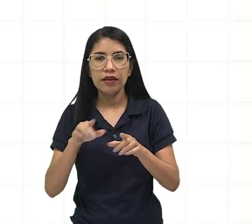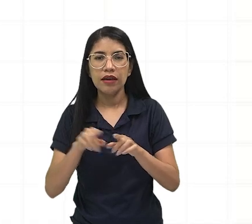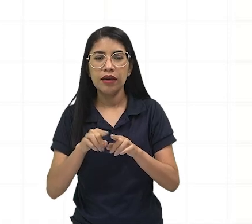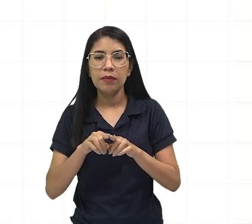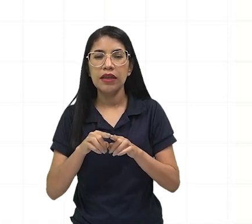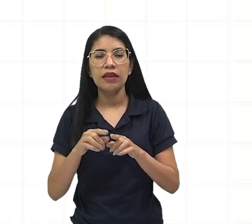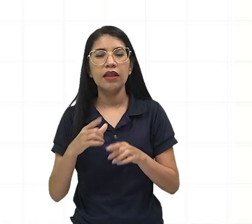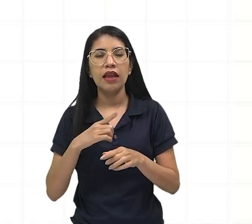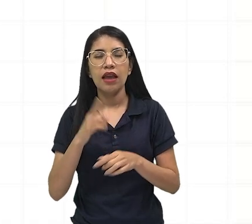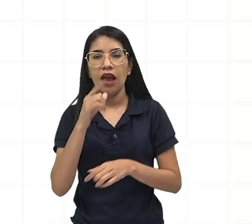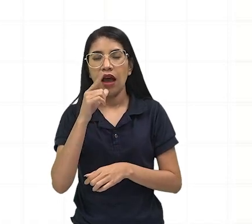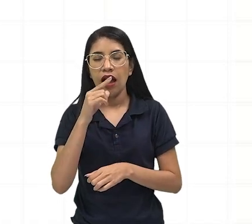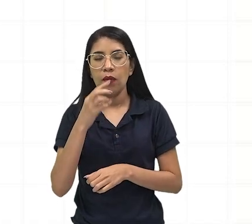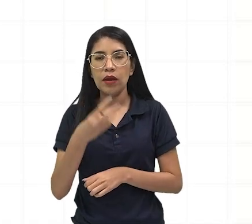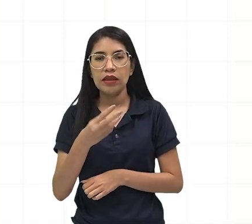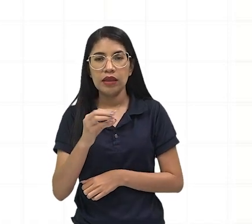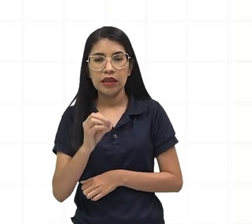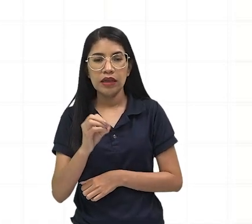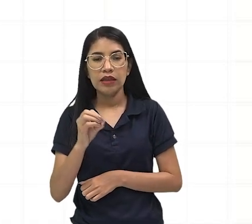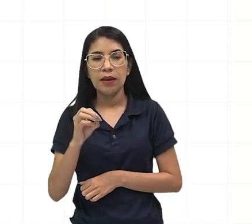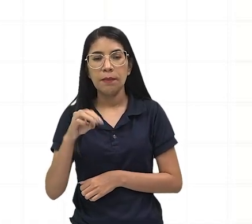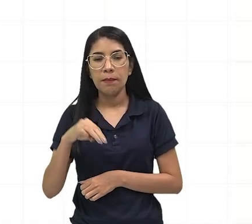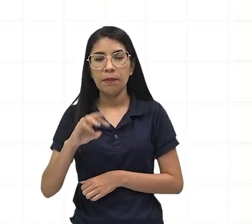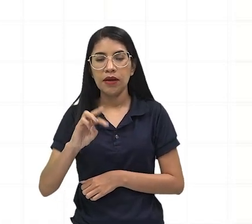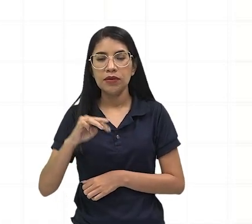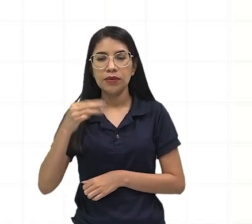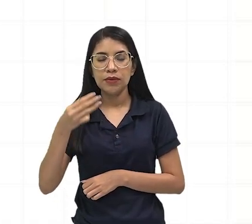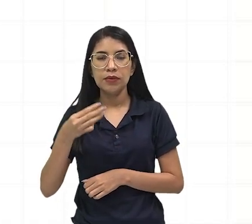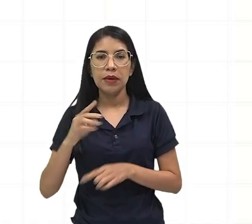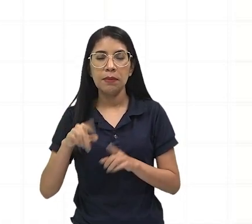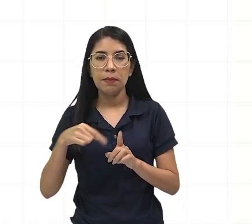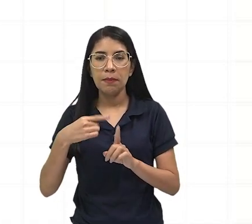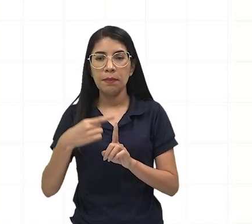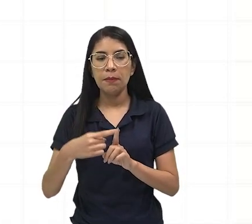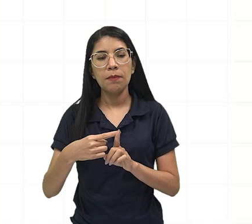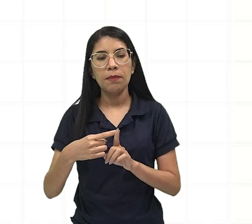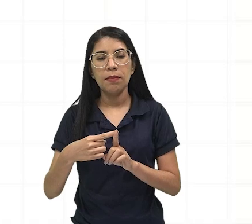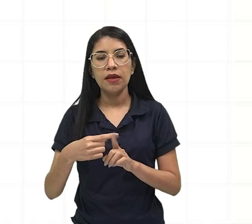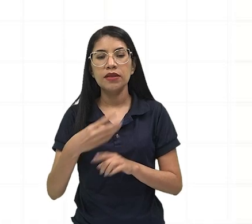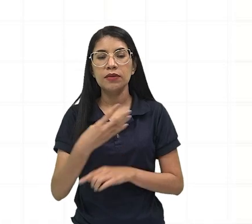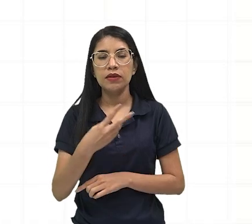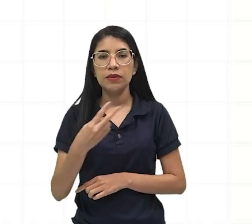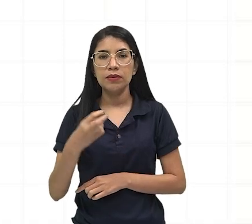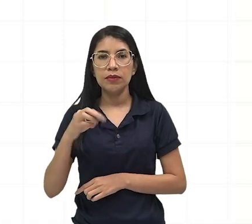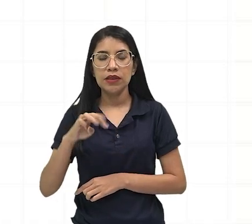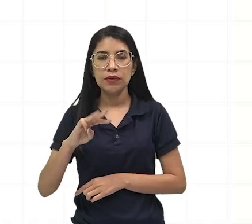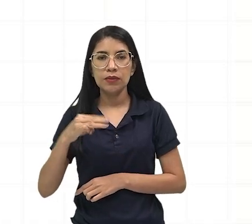30 metros cúbicos de água e 42 metros cúbicos de petróleo.